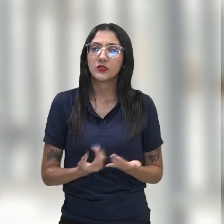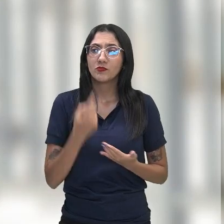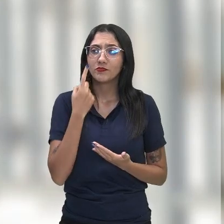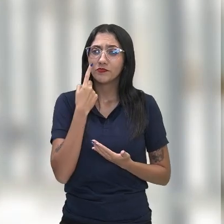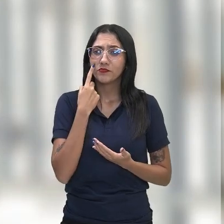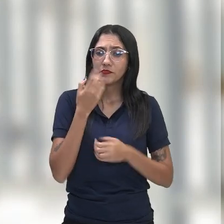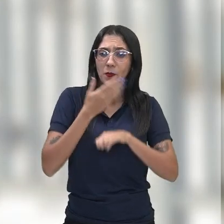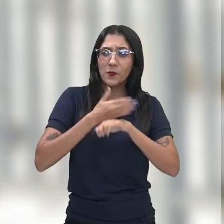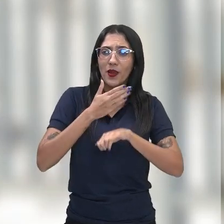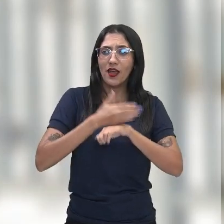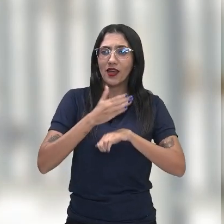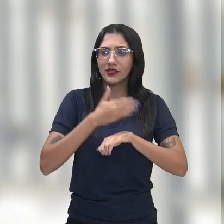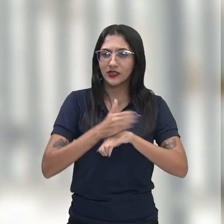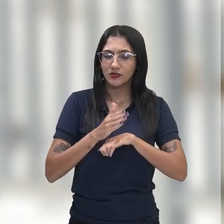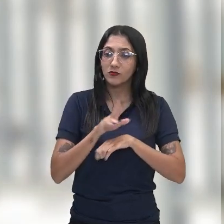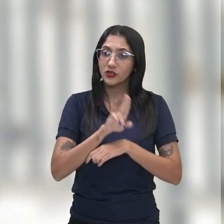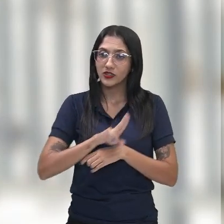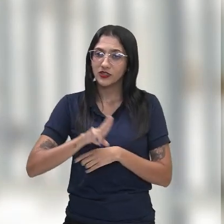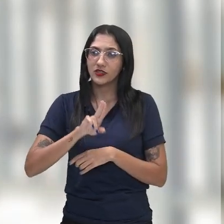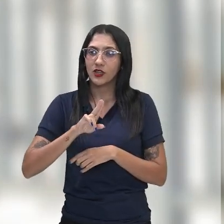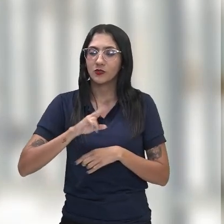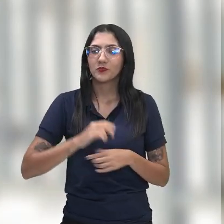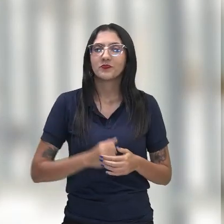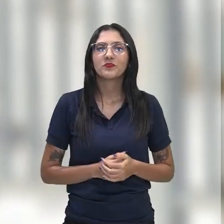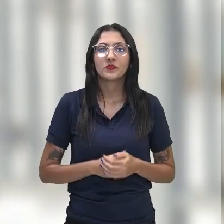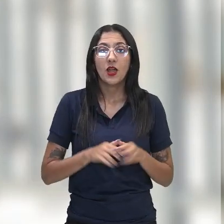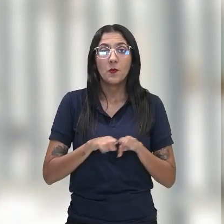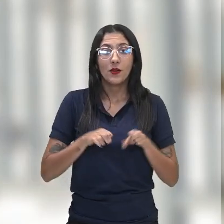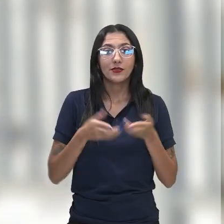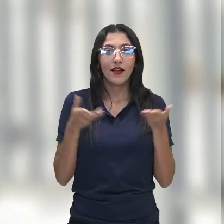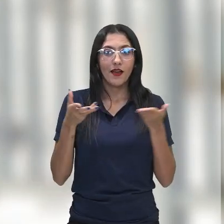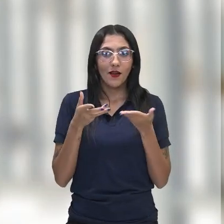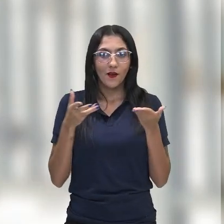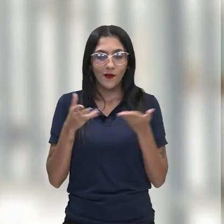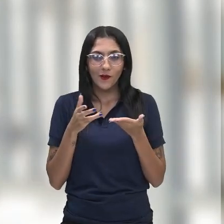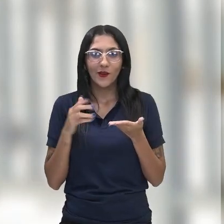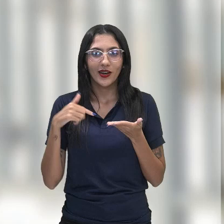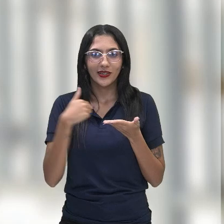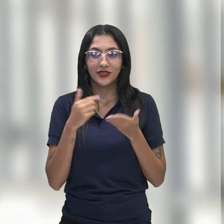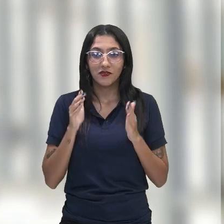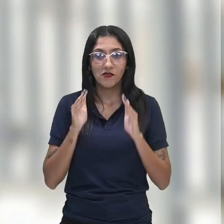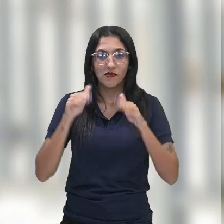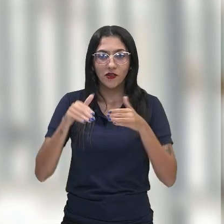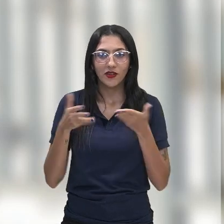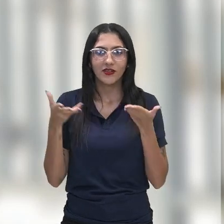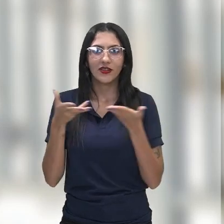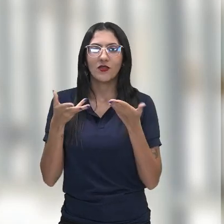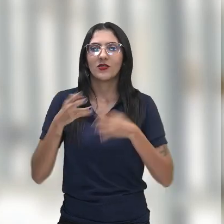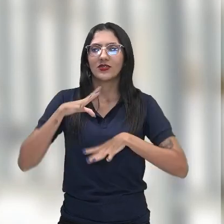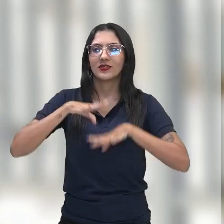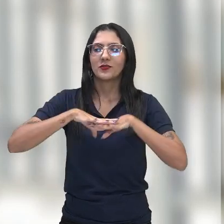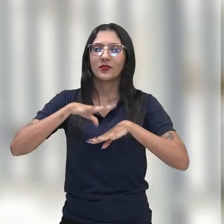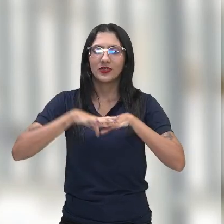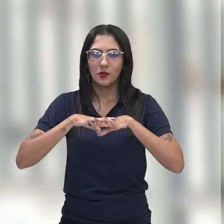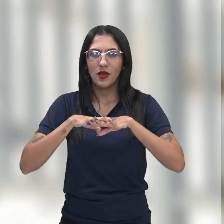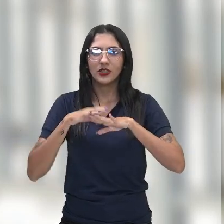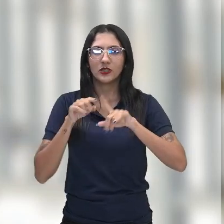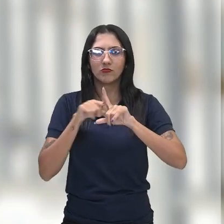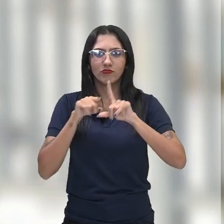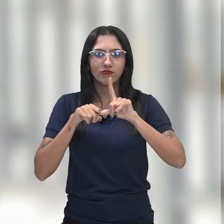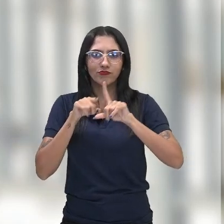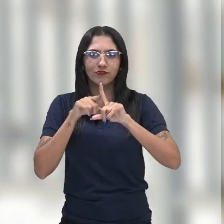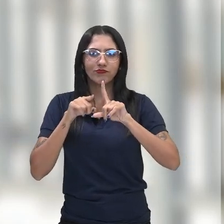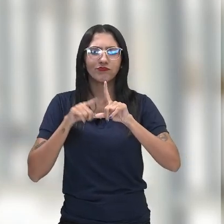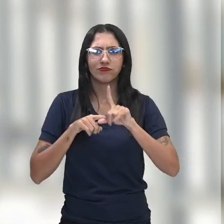aplicação prática de triângulos, mas, não é? Agora nós vamos deter o nosso conhecimento ali, focar ângulos internos em